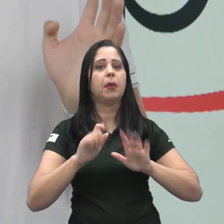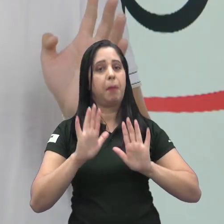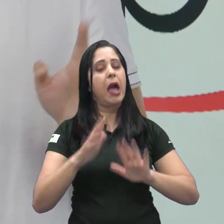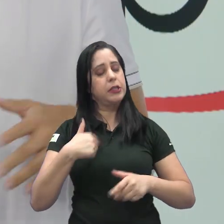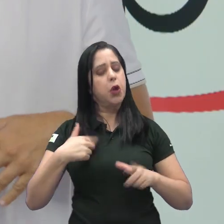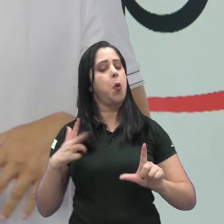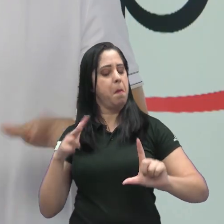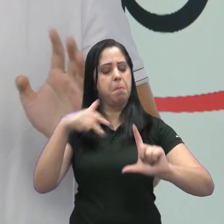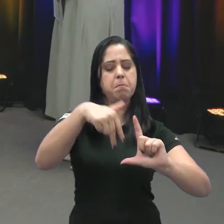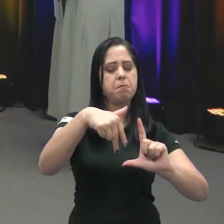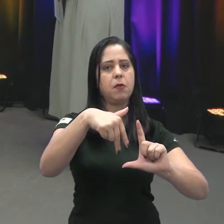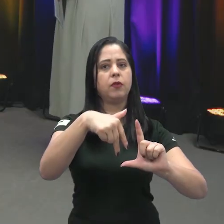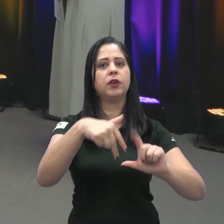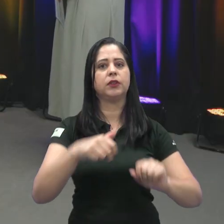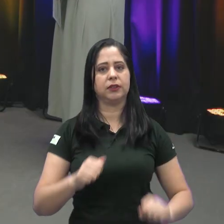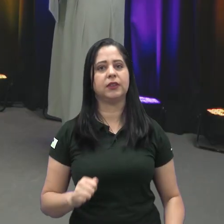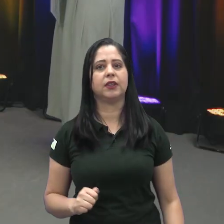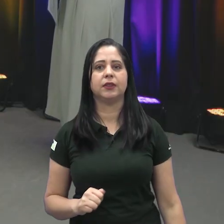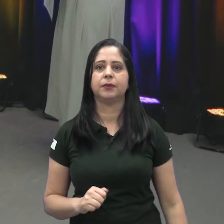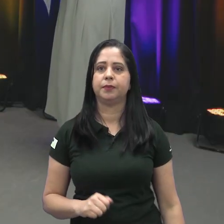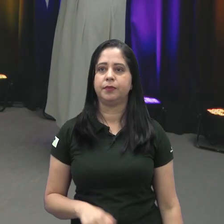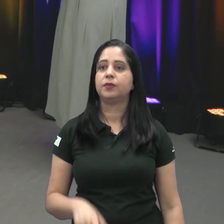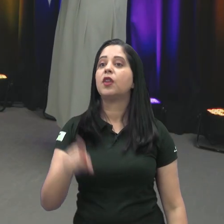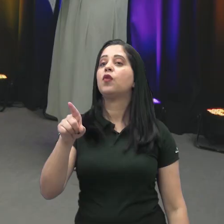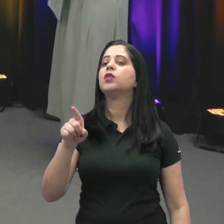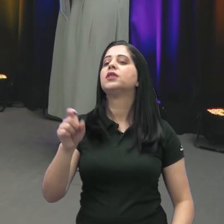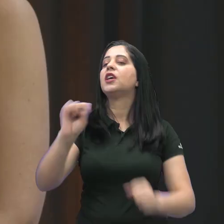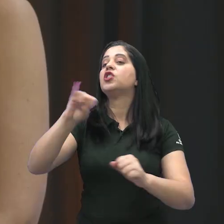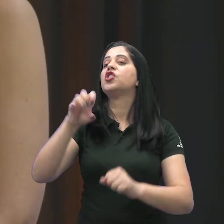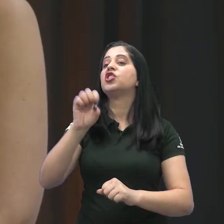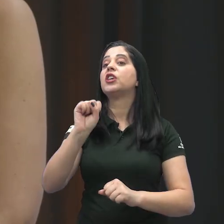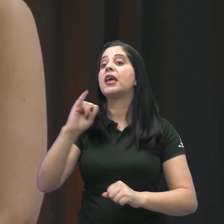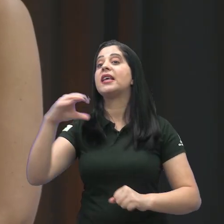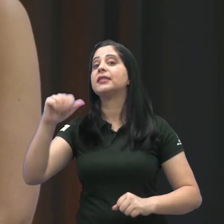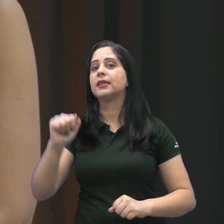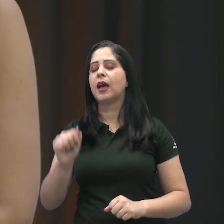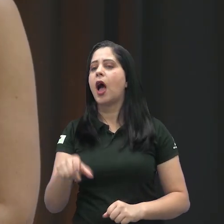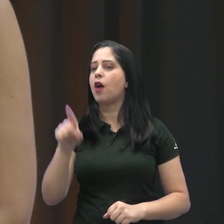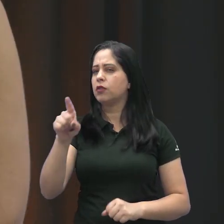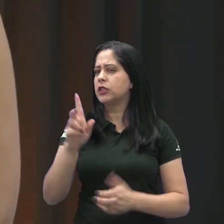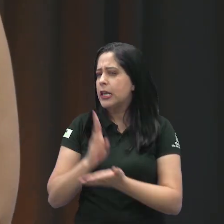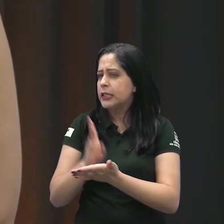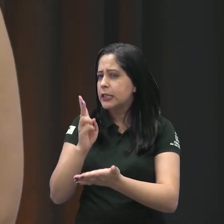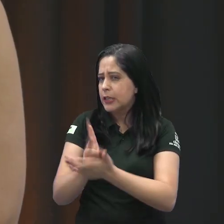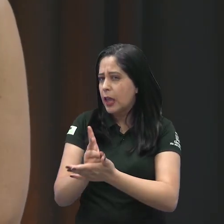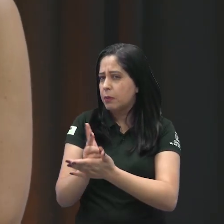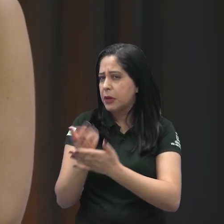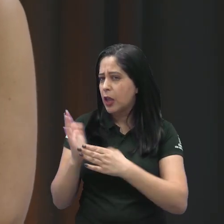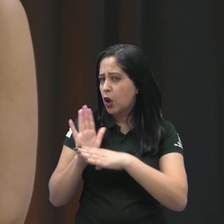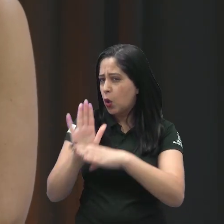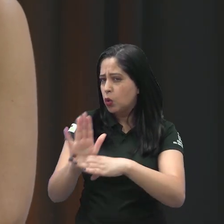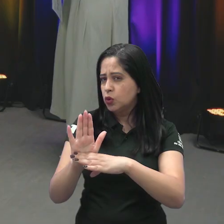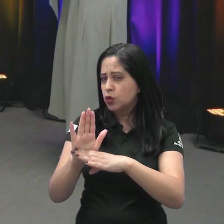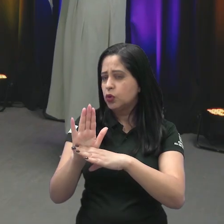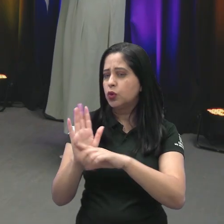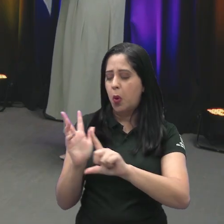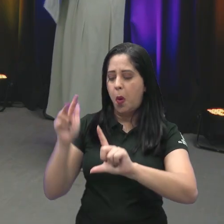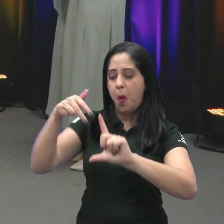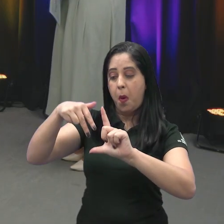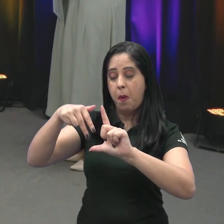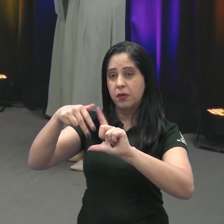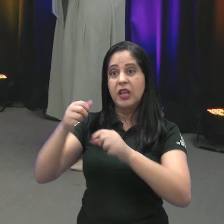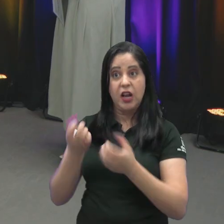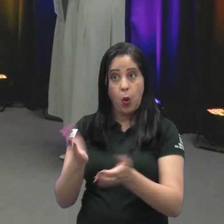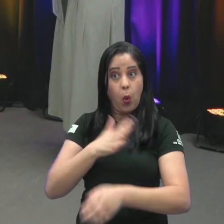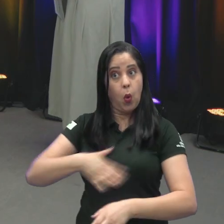processo, entendeu? Foi assim a... E Jéssica, fala pra gente, você sempre se viu nesse lugar de influenciadora? Quando que você virou e falou